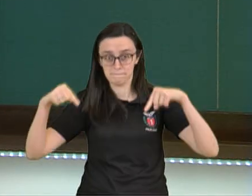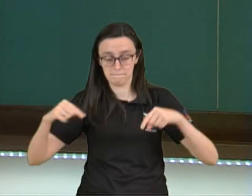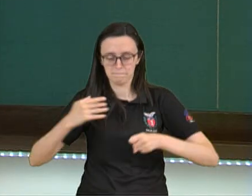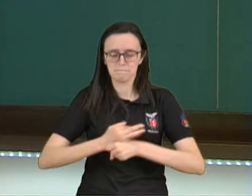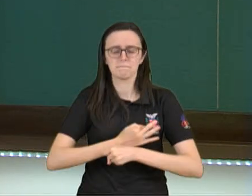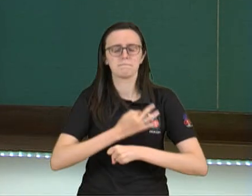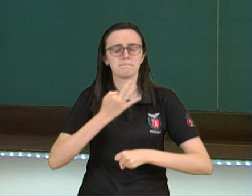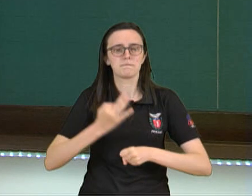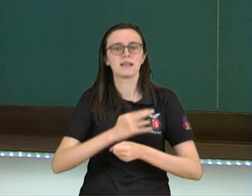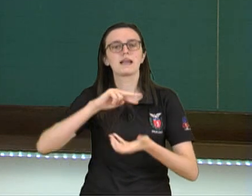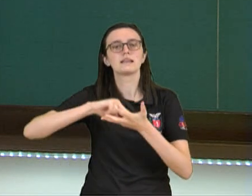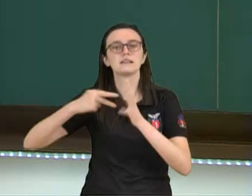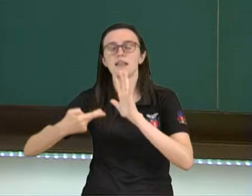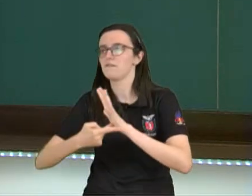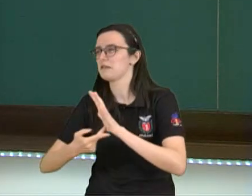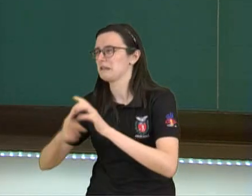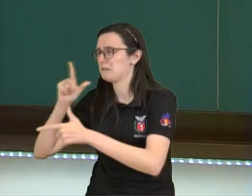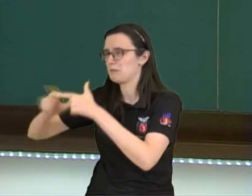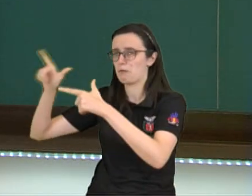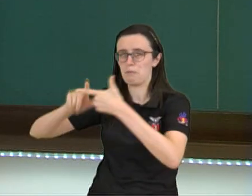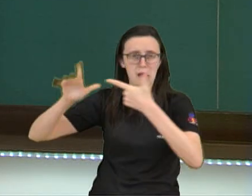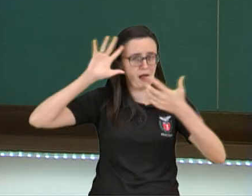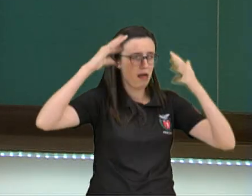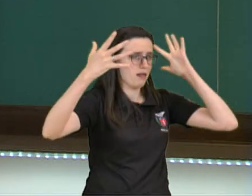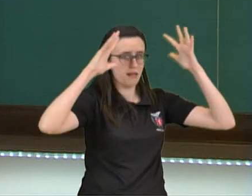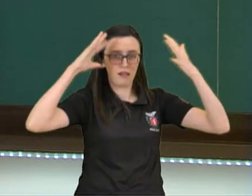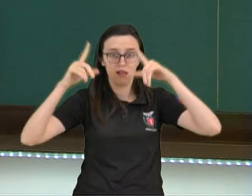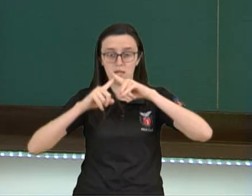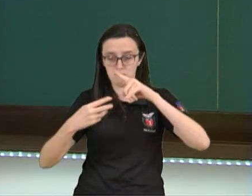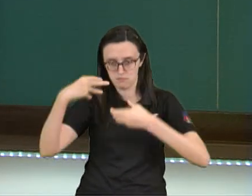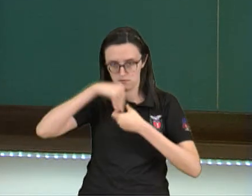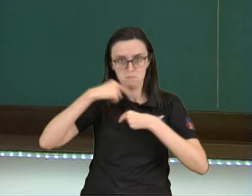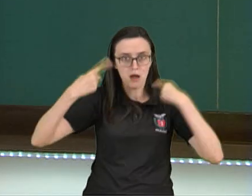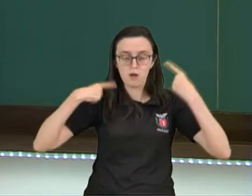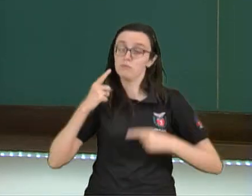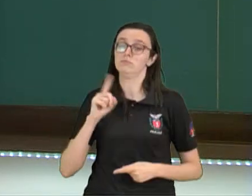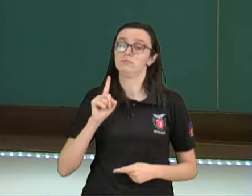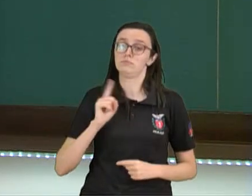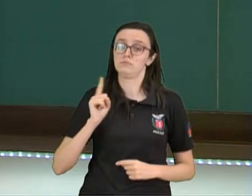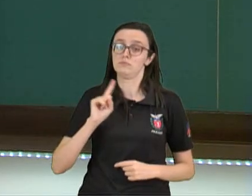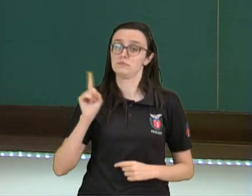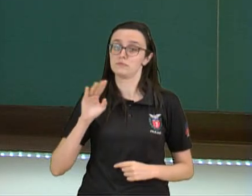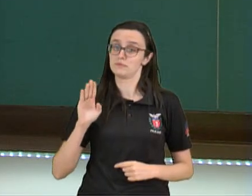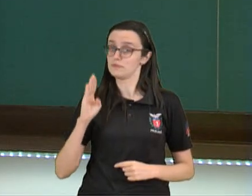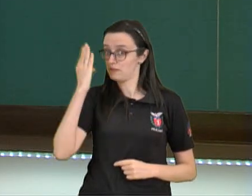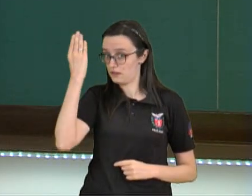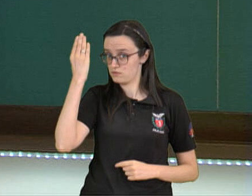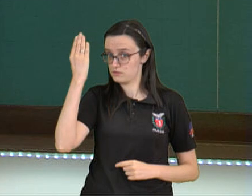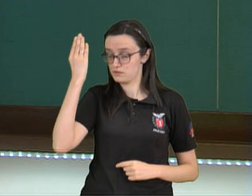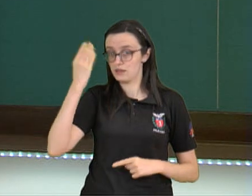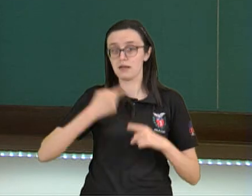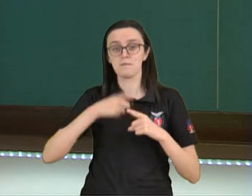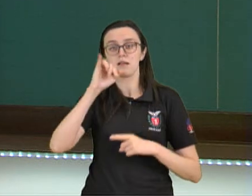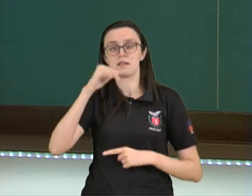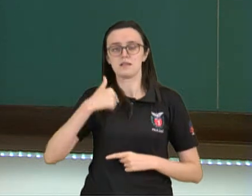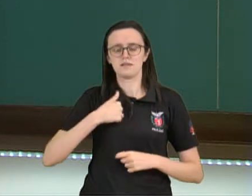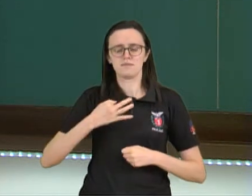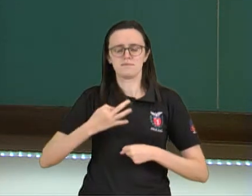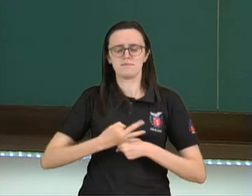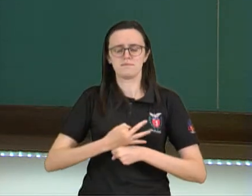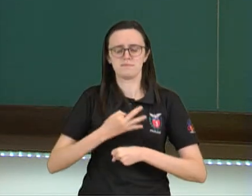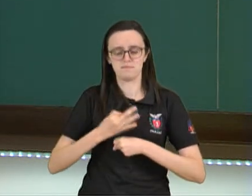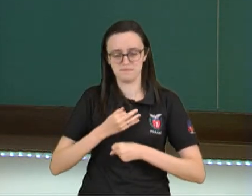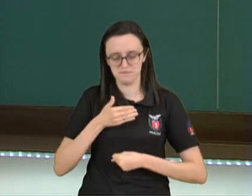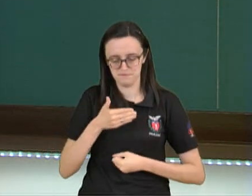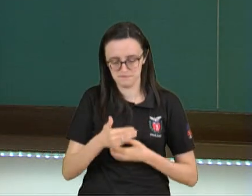indivíduo resolve problemas mesmo surtando? Não, é falso, né? Porque assim, a pessoa que tem resiliência, que